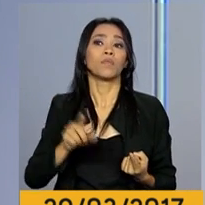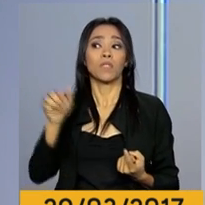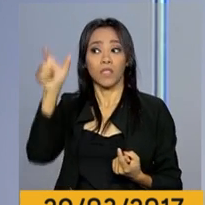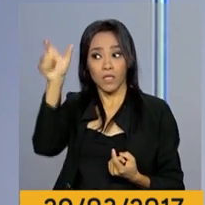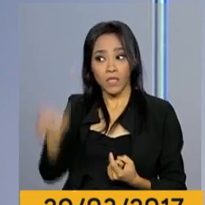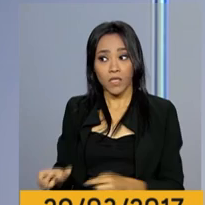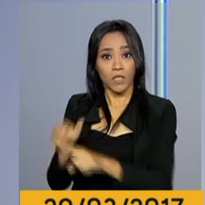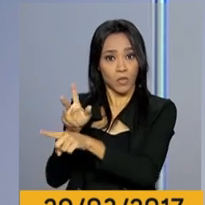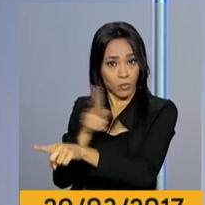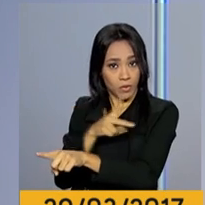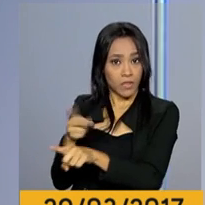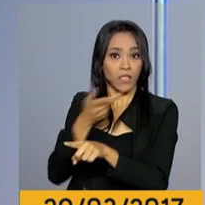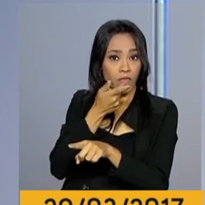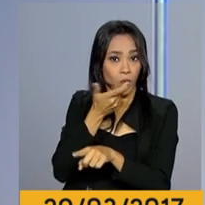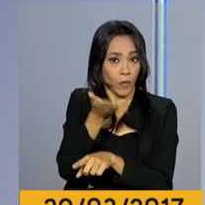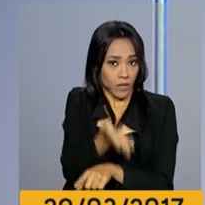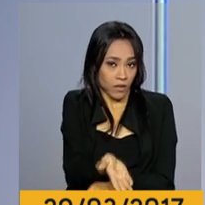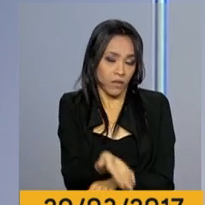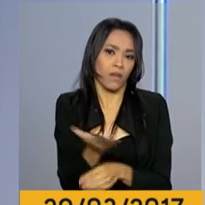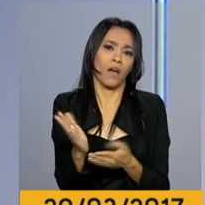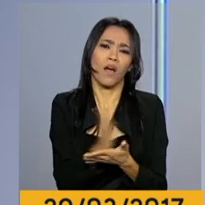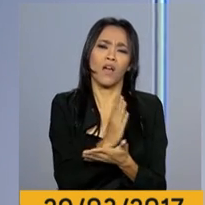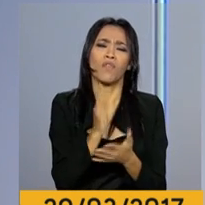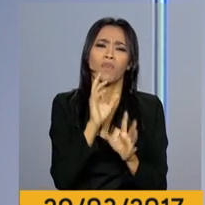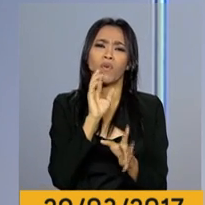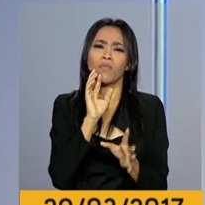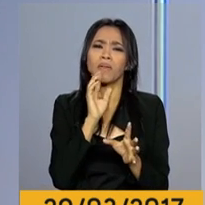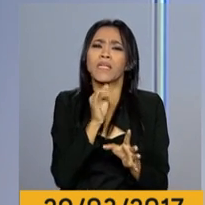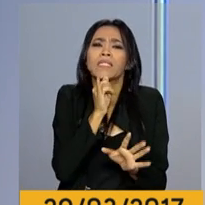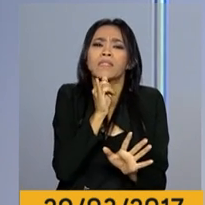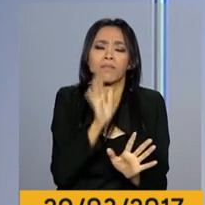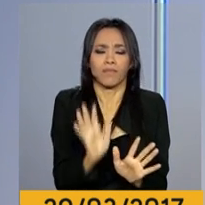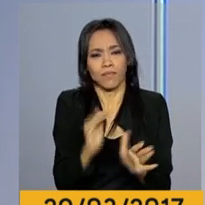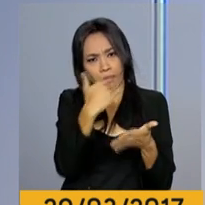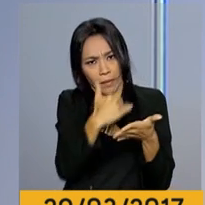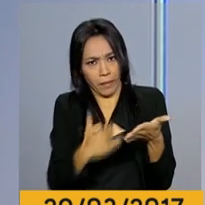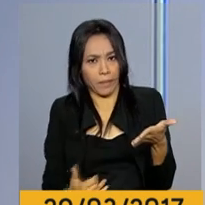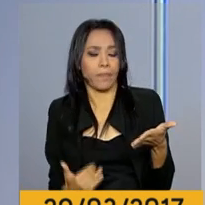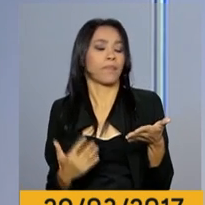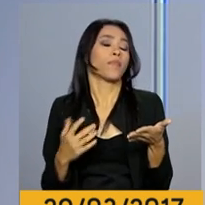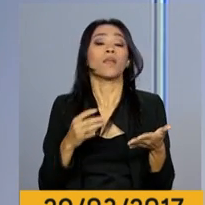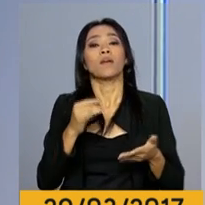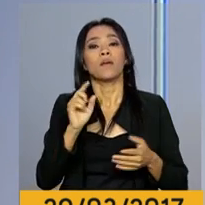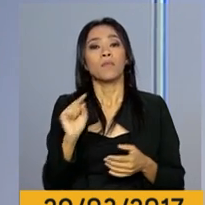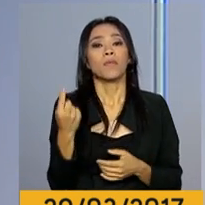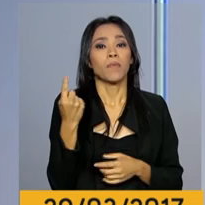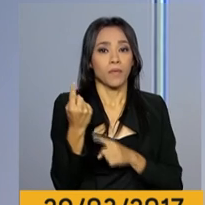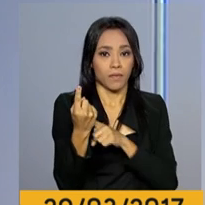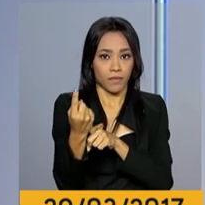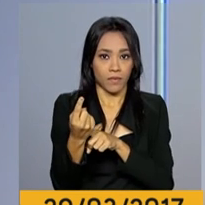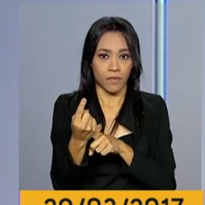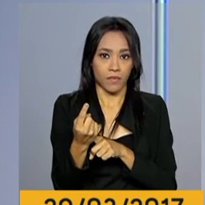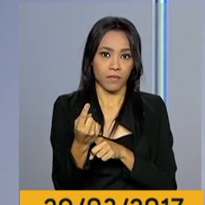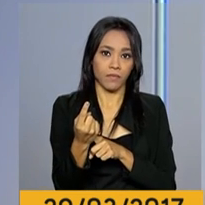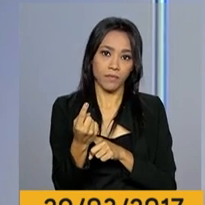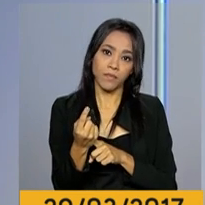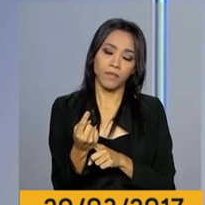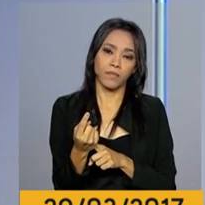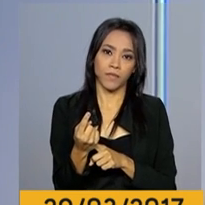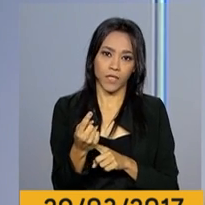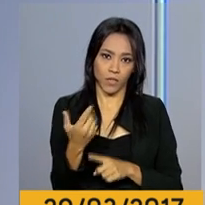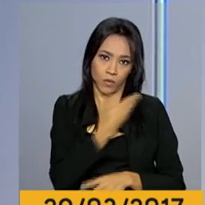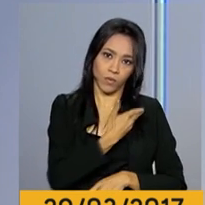mencionava vou dar alguns exemplos em primeiro é que logo o